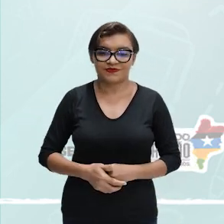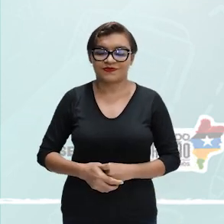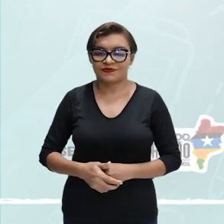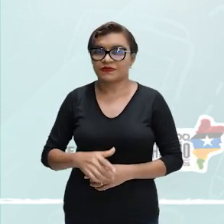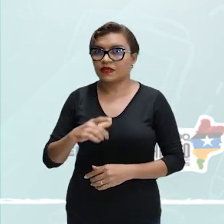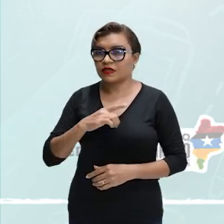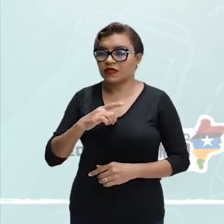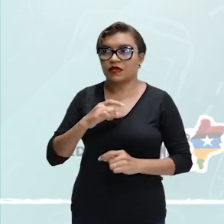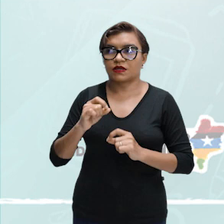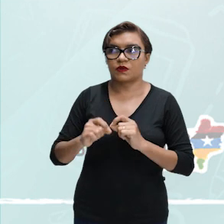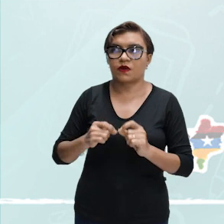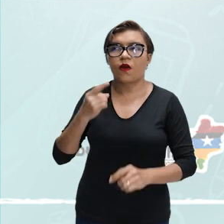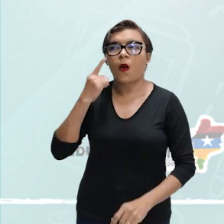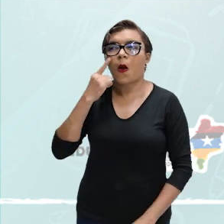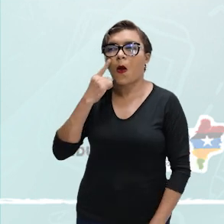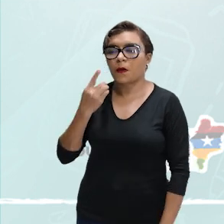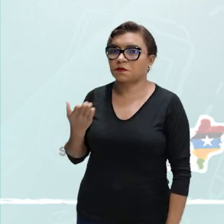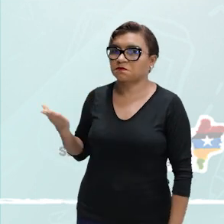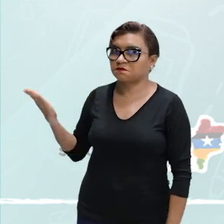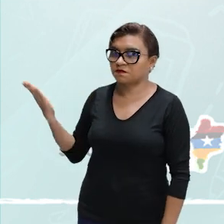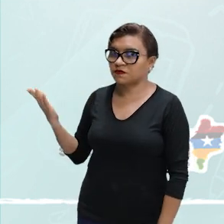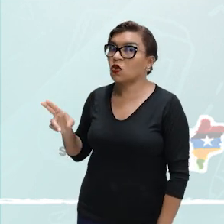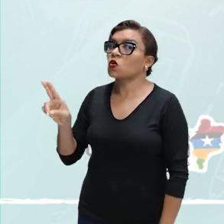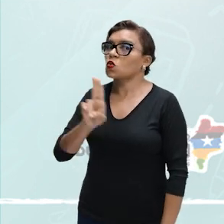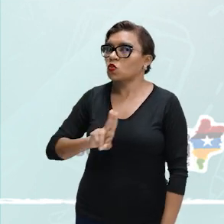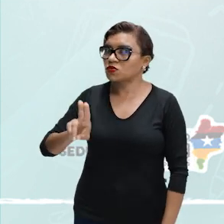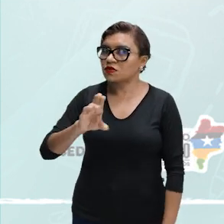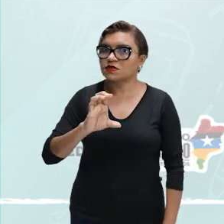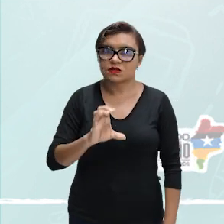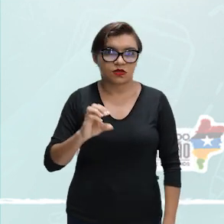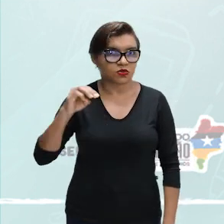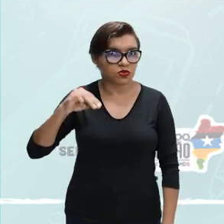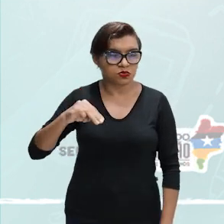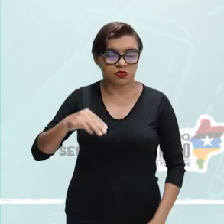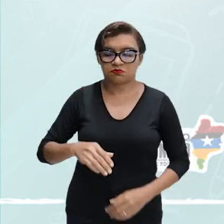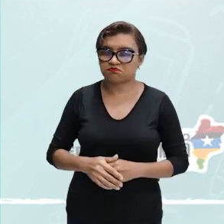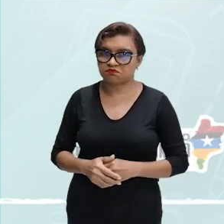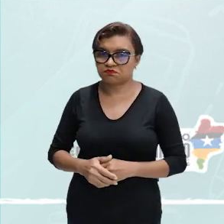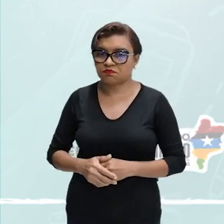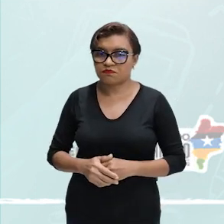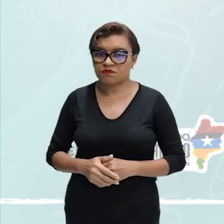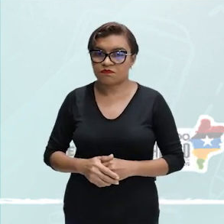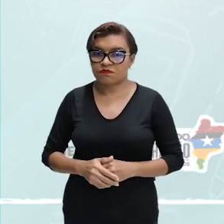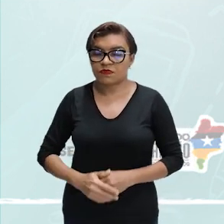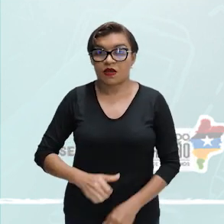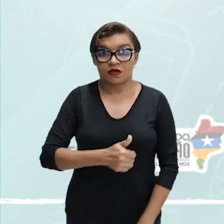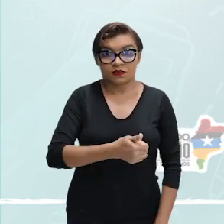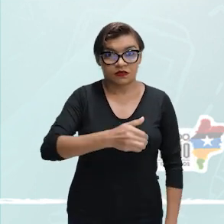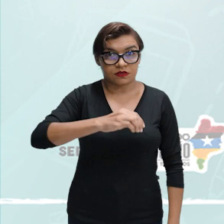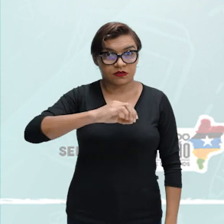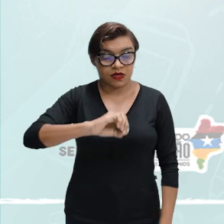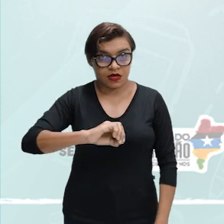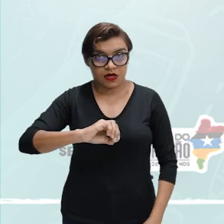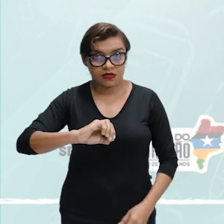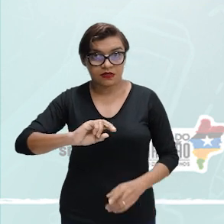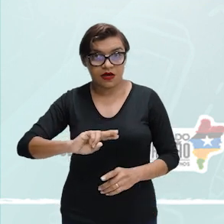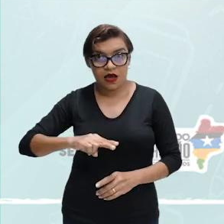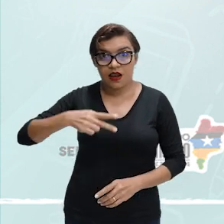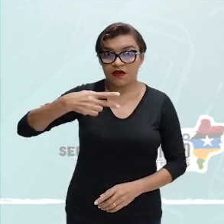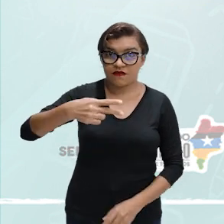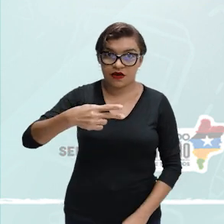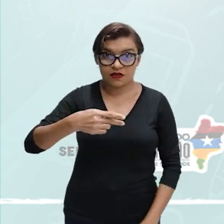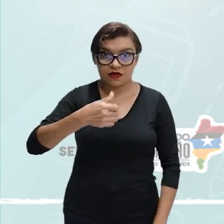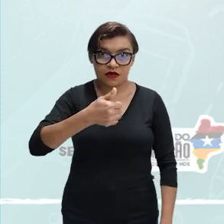trabalhando com centímetro. Né? Então, 10 a menos 12 ohm centímetro. Quer dizer,